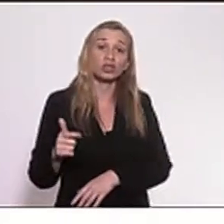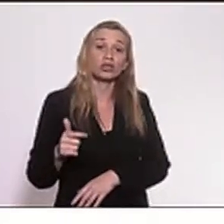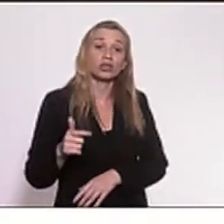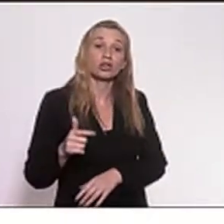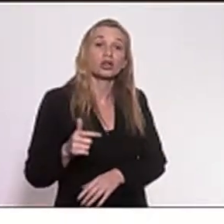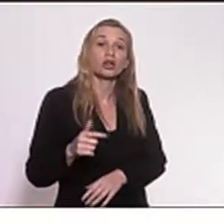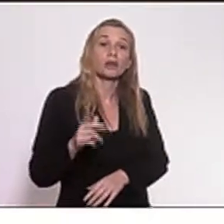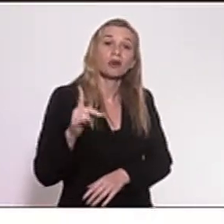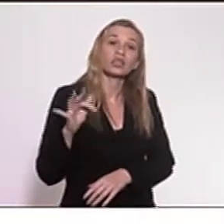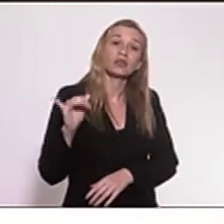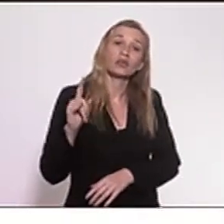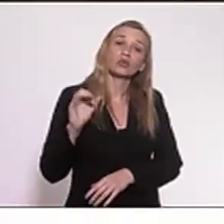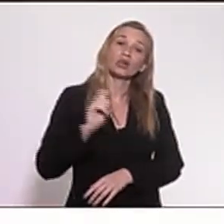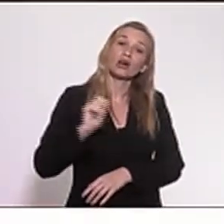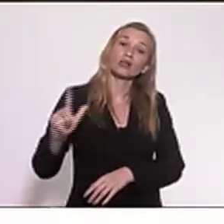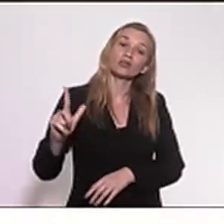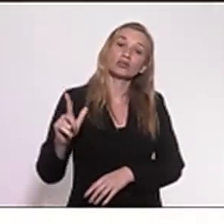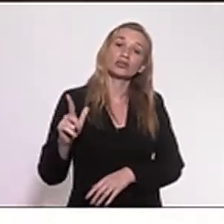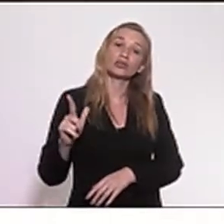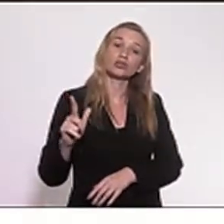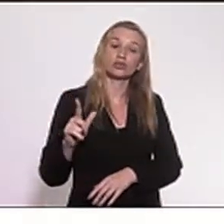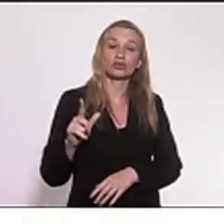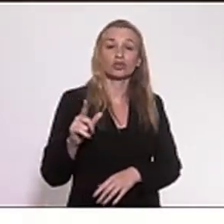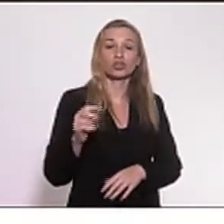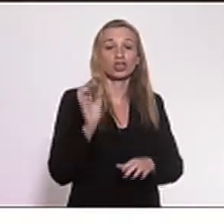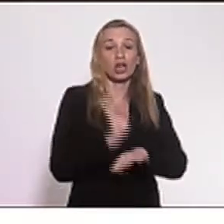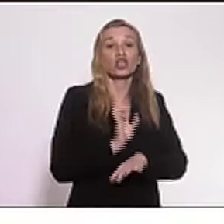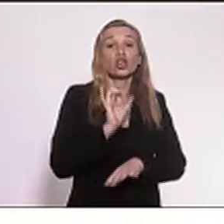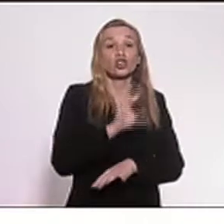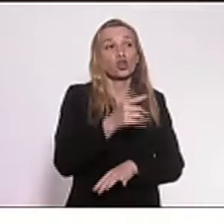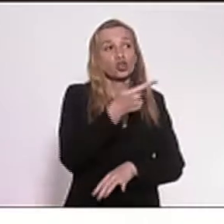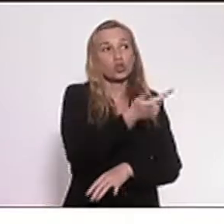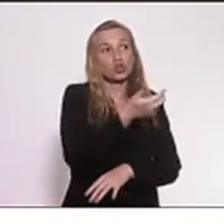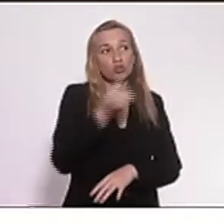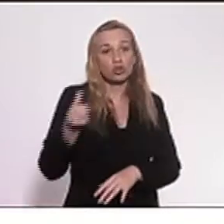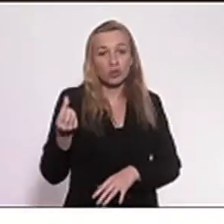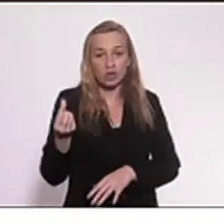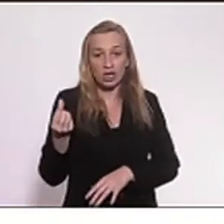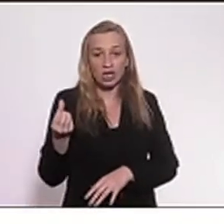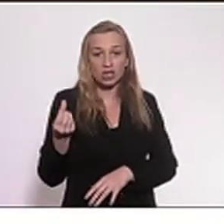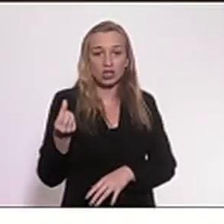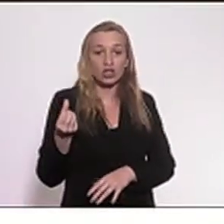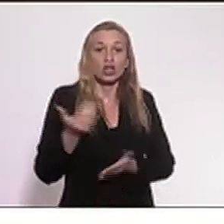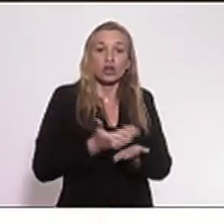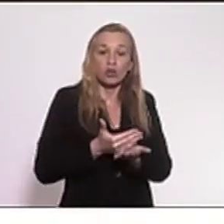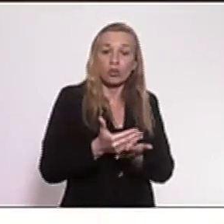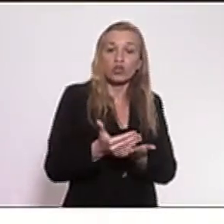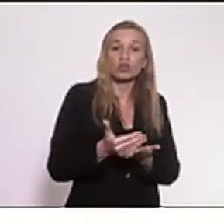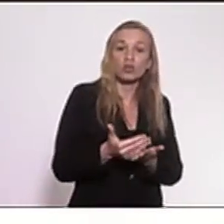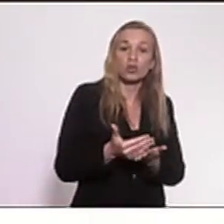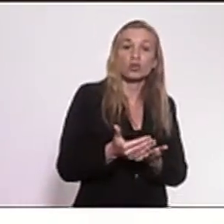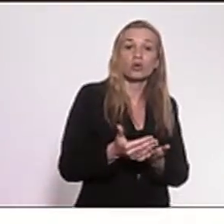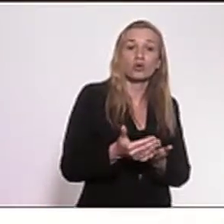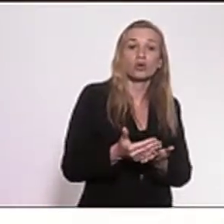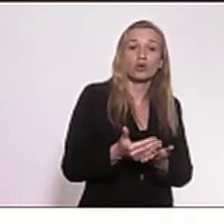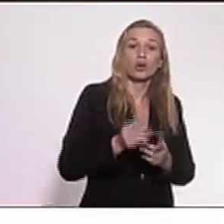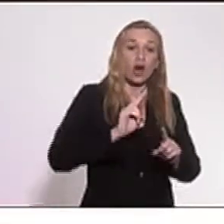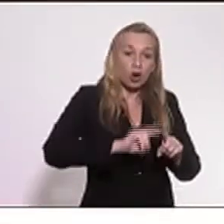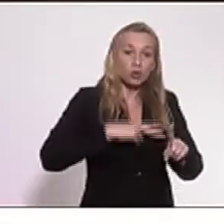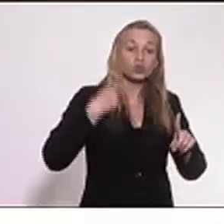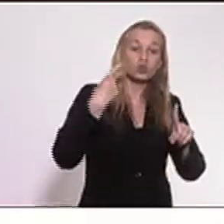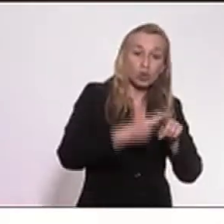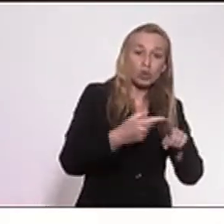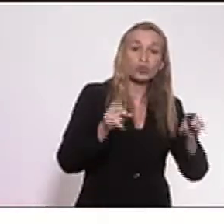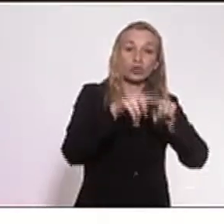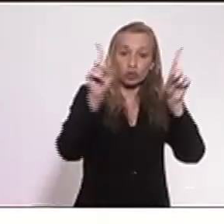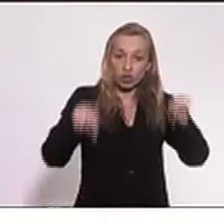contribuição patronal do Estado. E é só em 2006 que essa contribuição patronal passa a ser equivalente ao dobro do que os